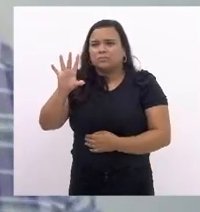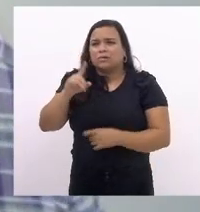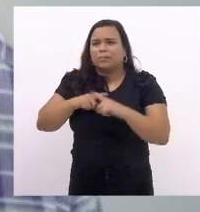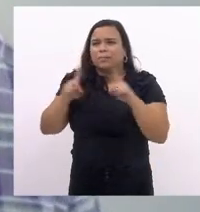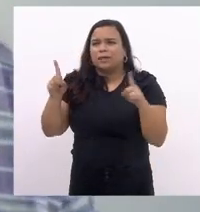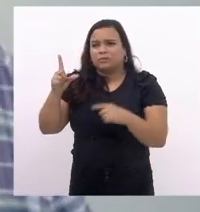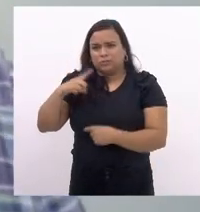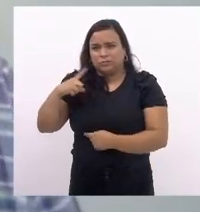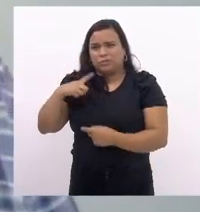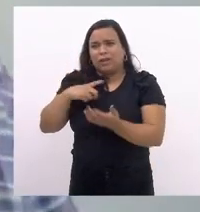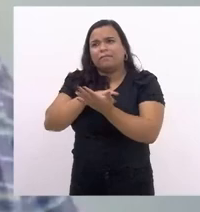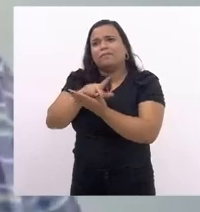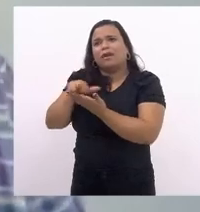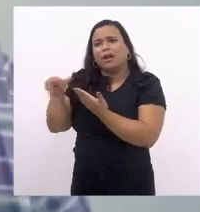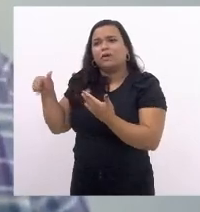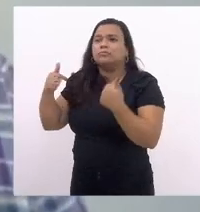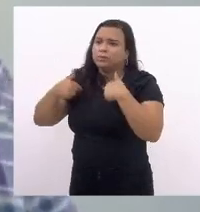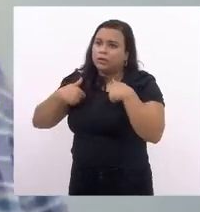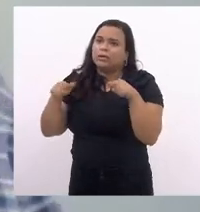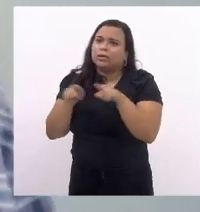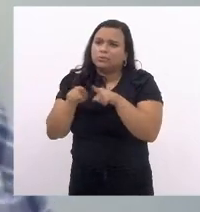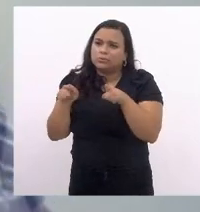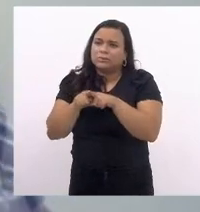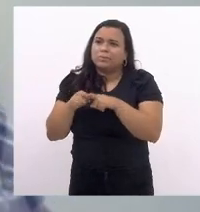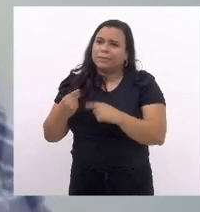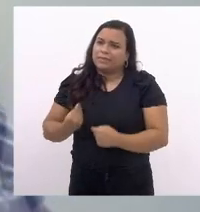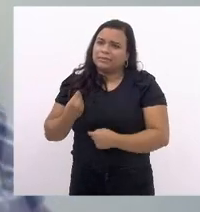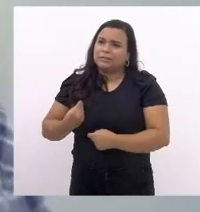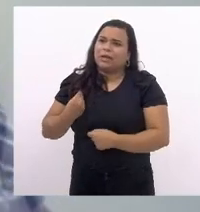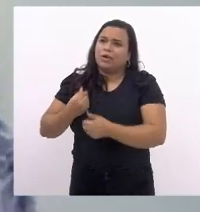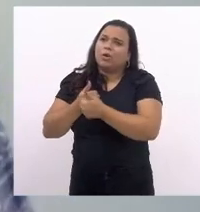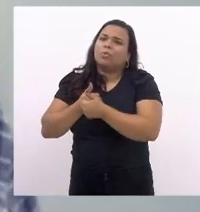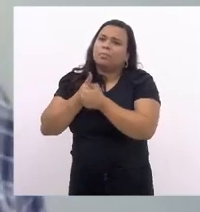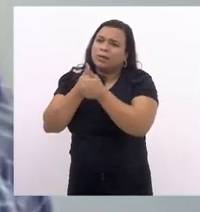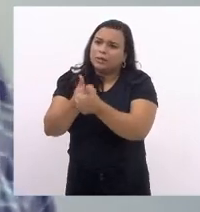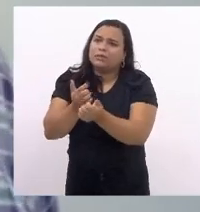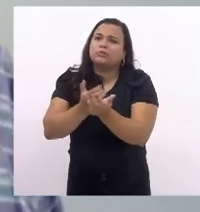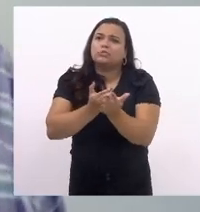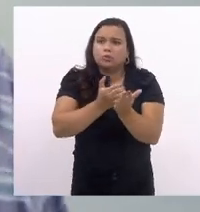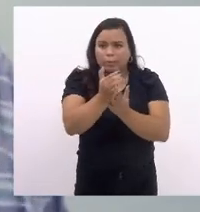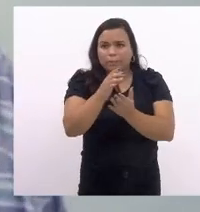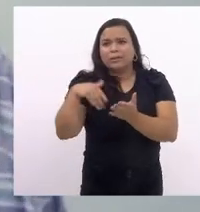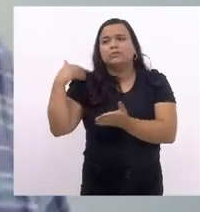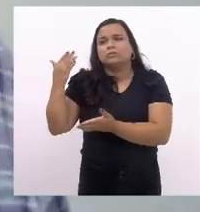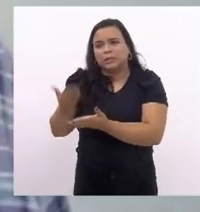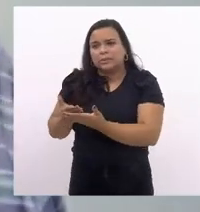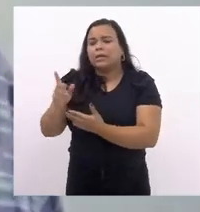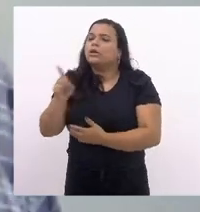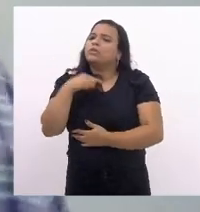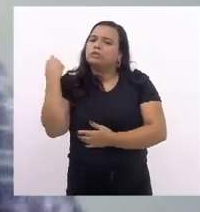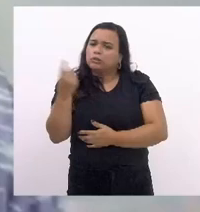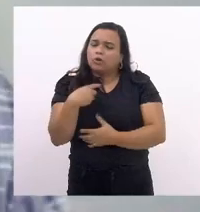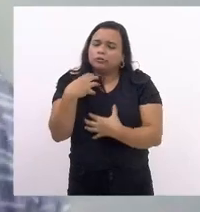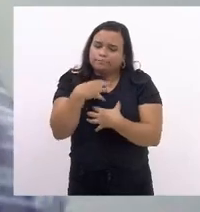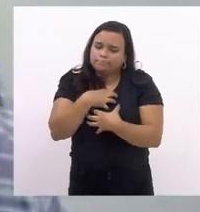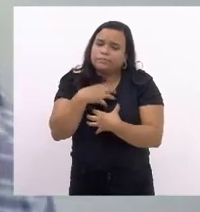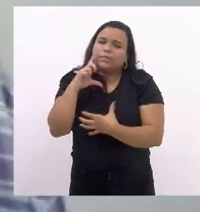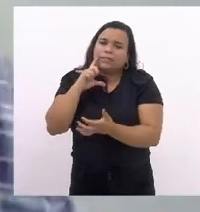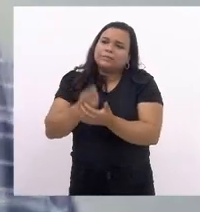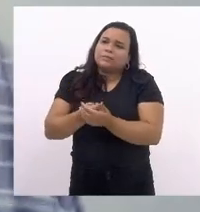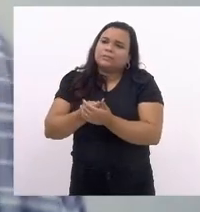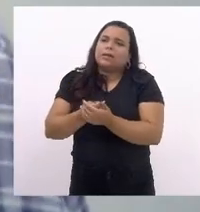temos vários, inclusive eu, estamos acompanhando a sessão desde o início, solidários a essa decisão, apesar de não